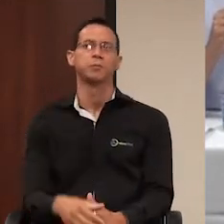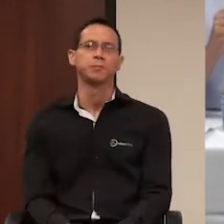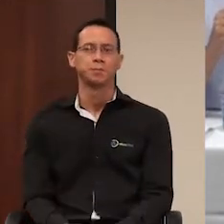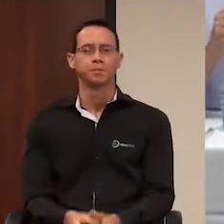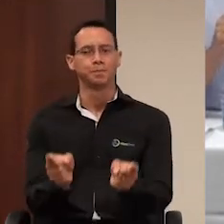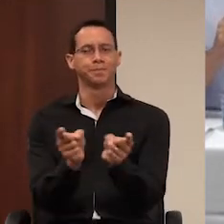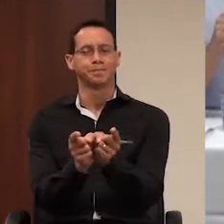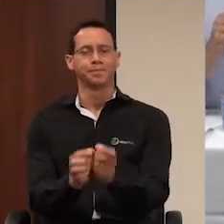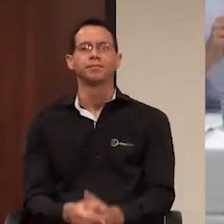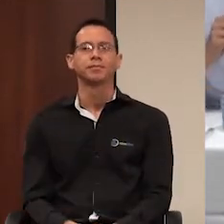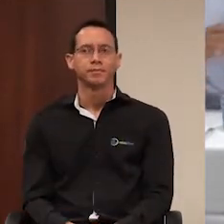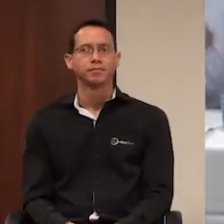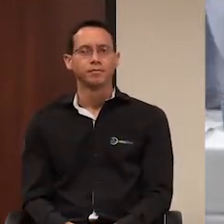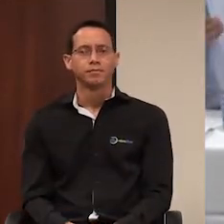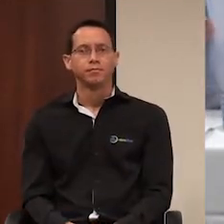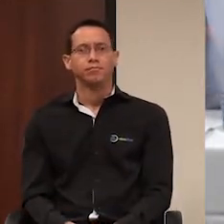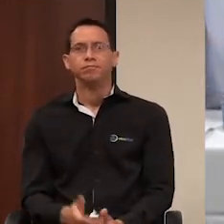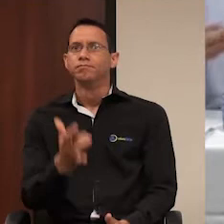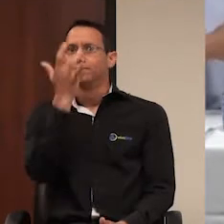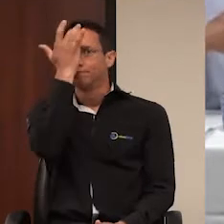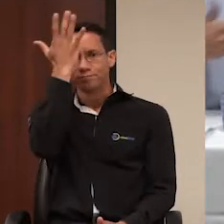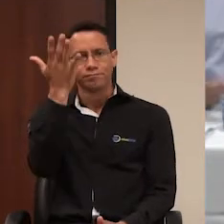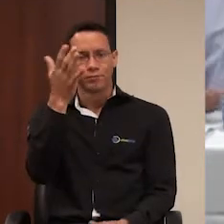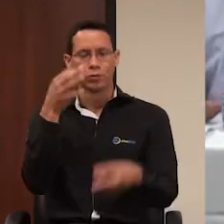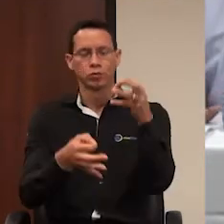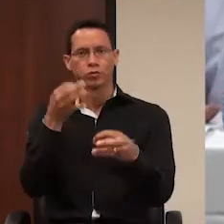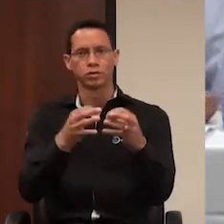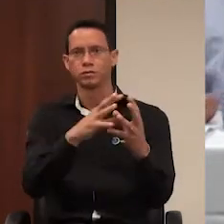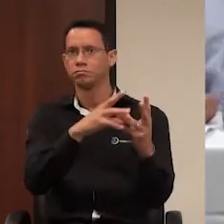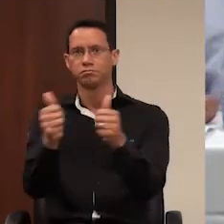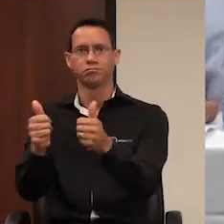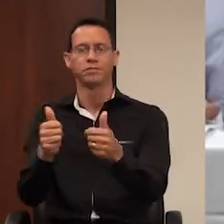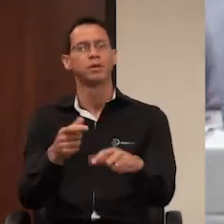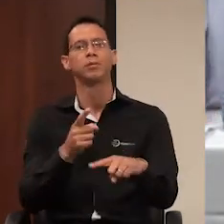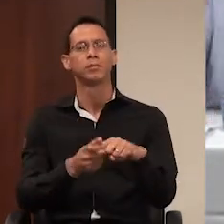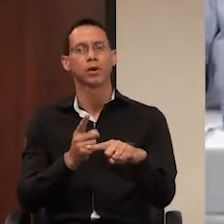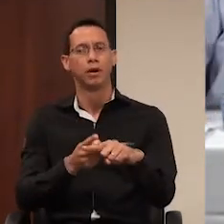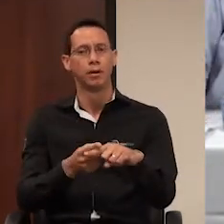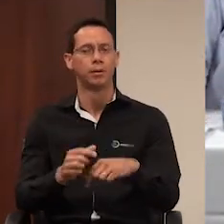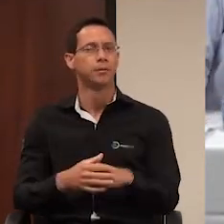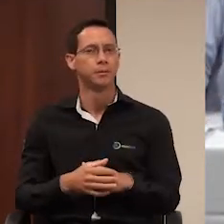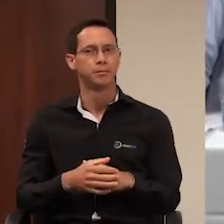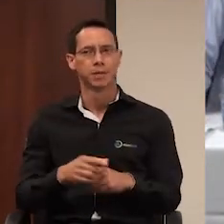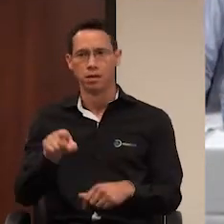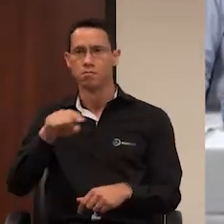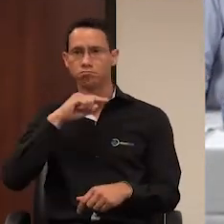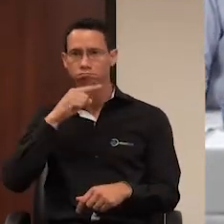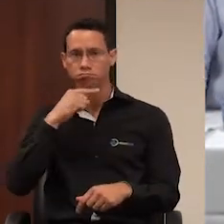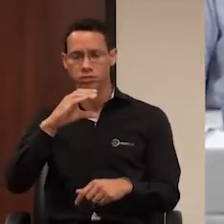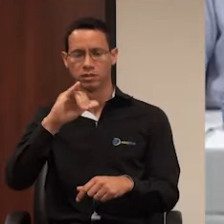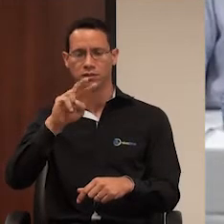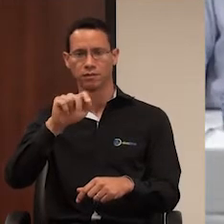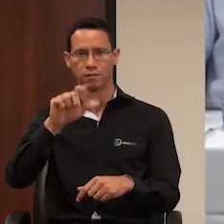E aí bastava, e ficava fácil para o juiz também resolver essa questão. Porque se ela é incapaz de praticar os atos